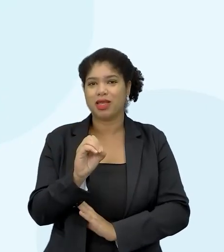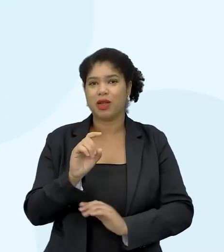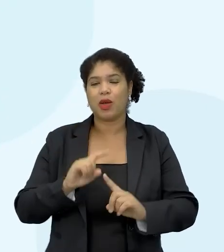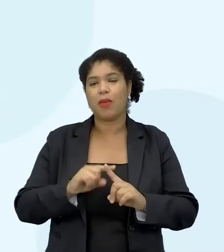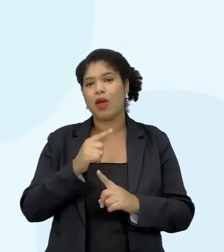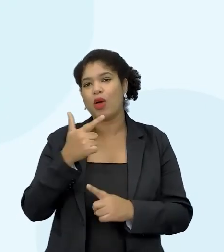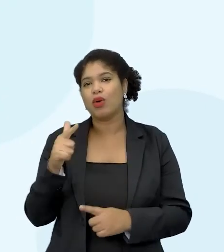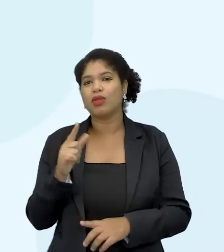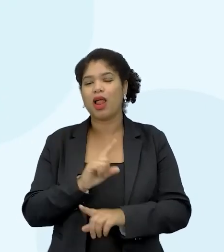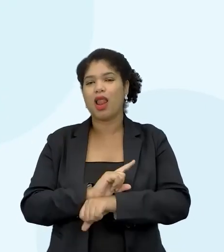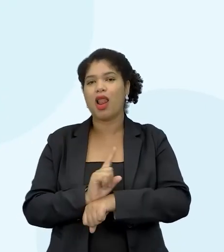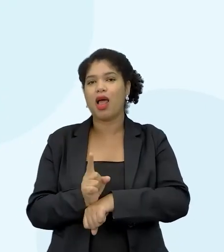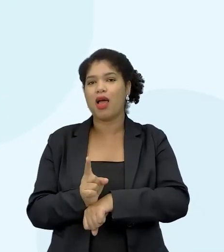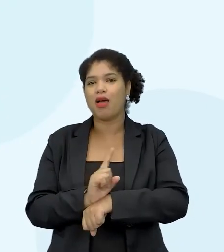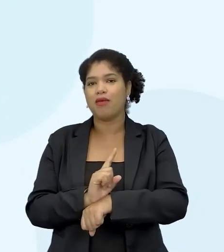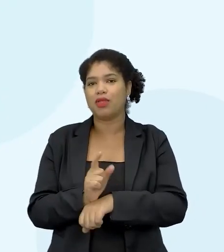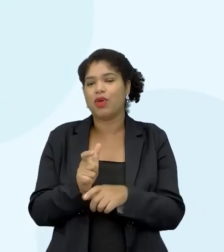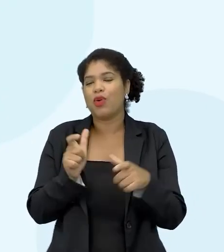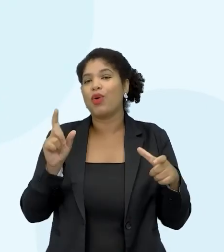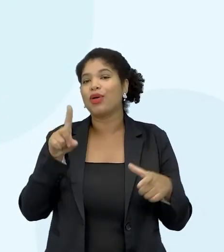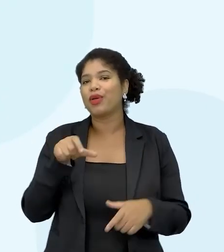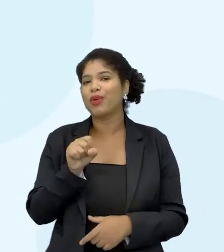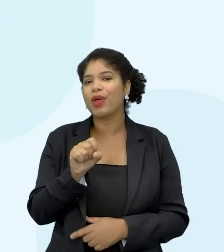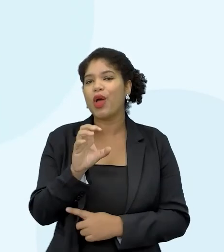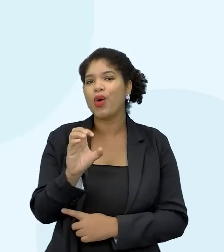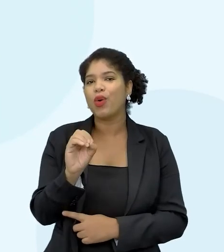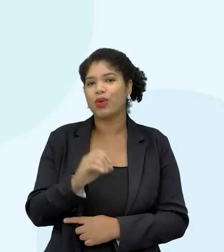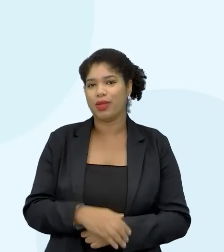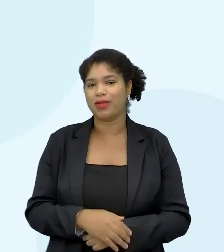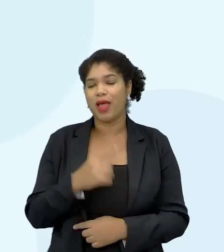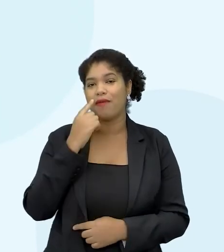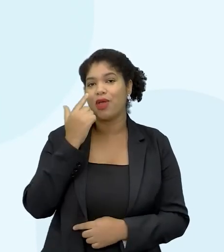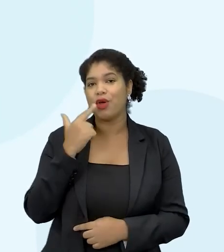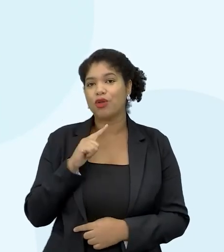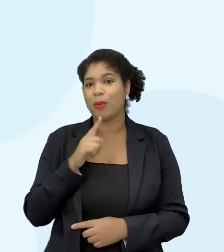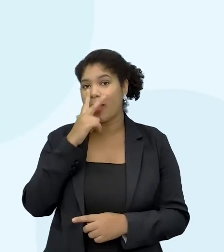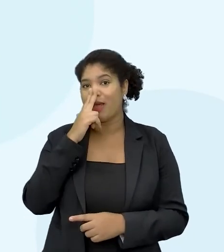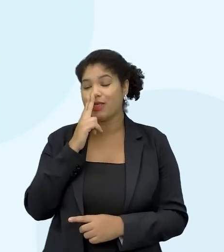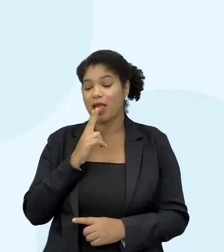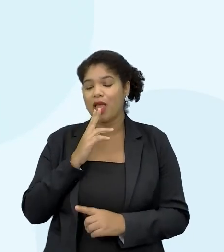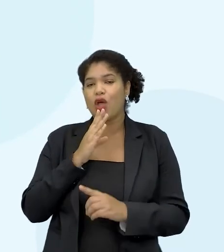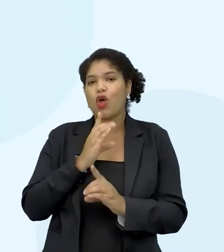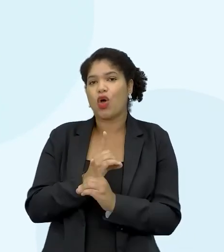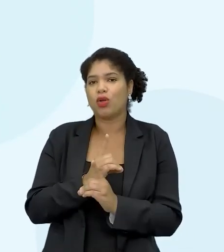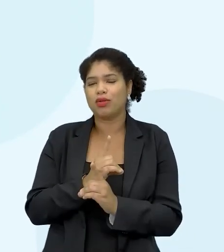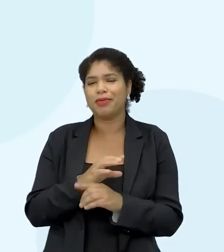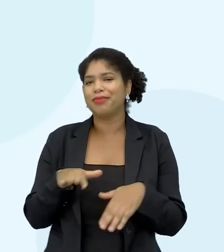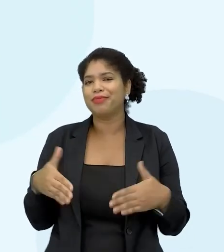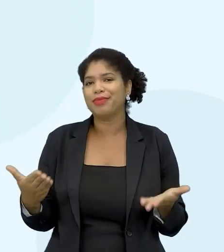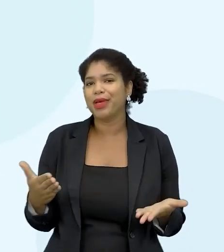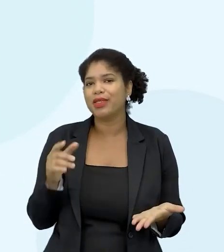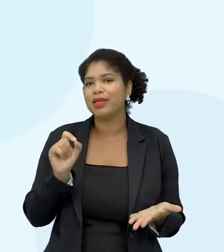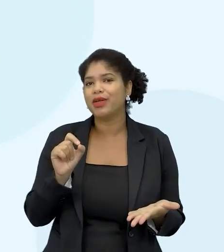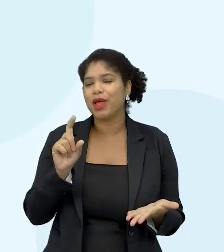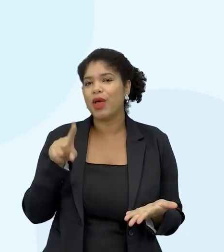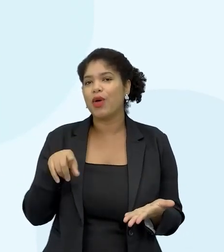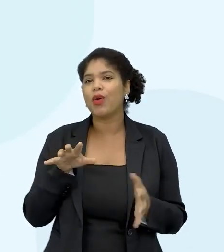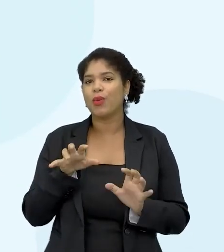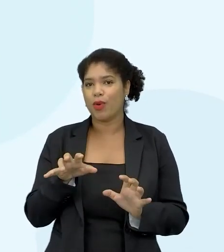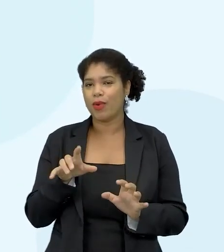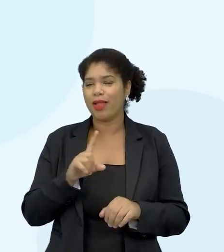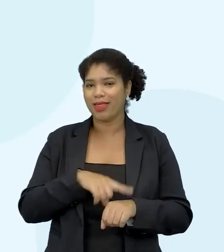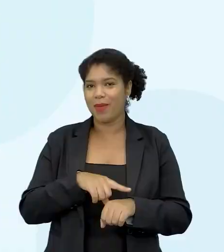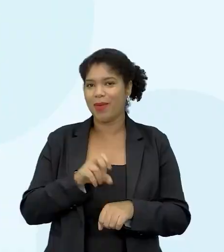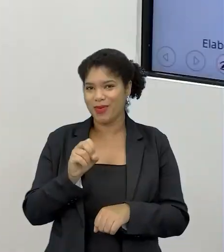com uma velocidade maior, 80. Em algum momento, os dois vão se encontrar. Eu quero saber quem é este momento, qual é este